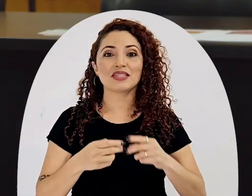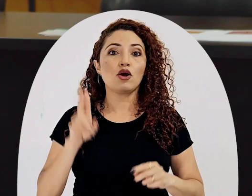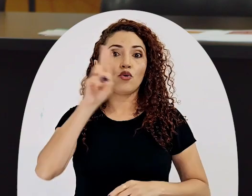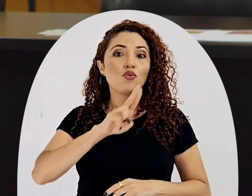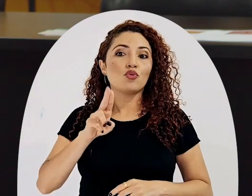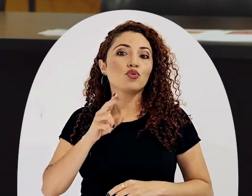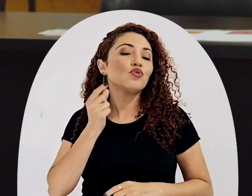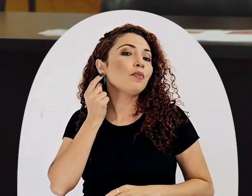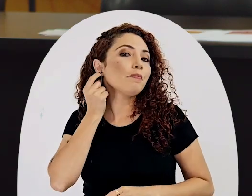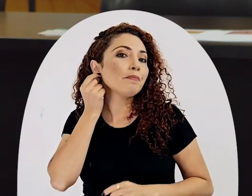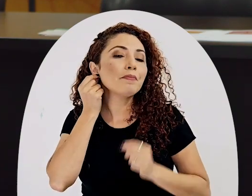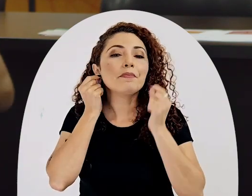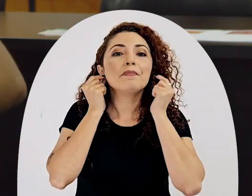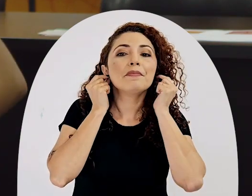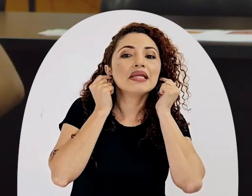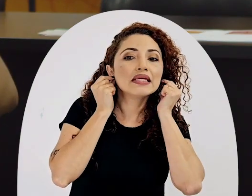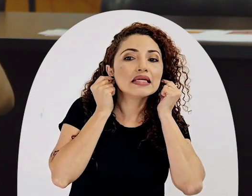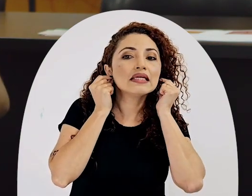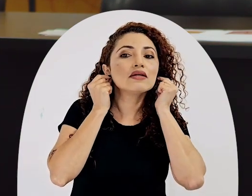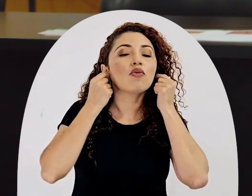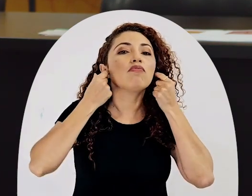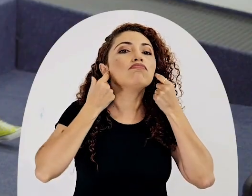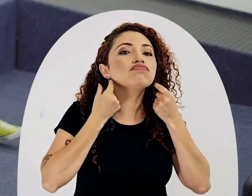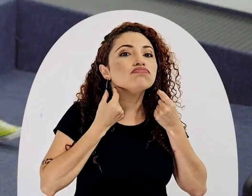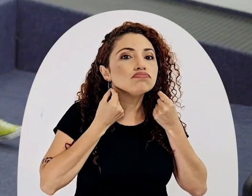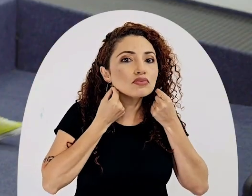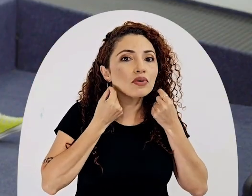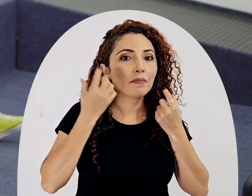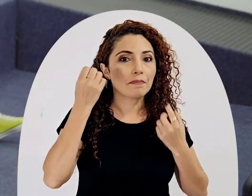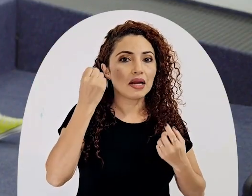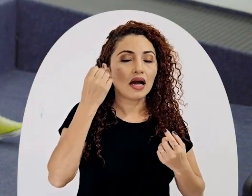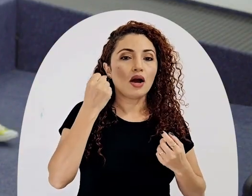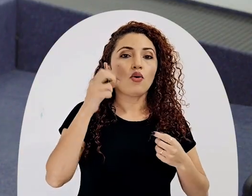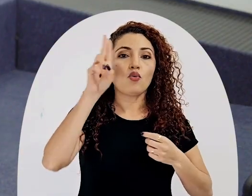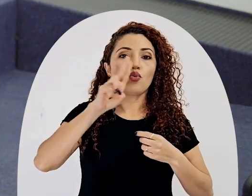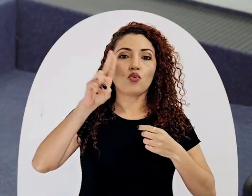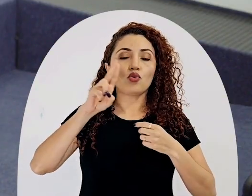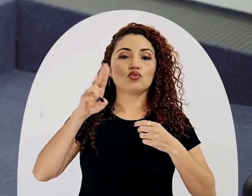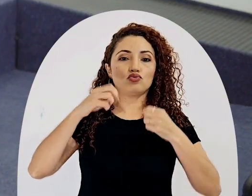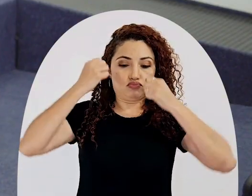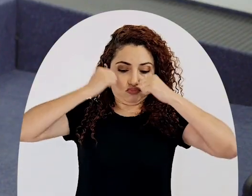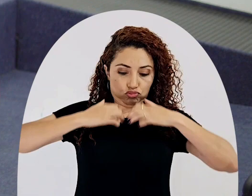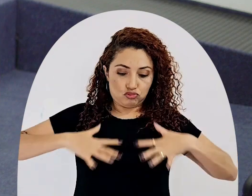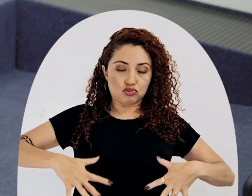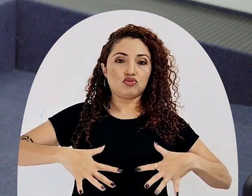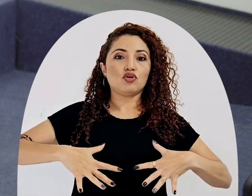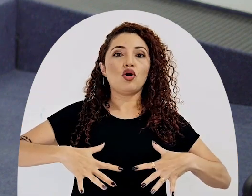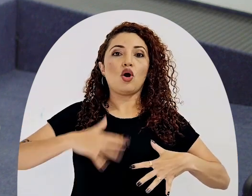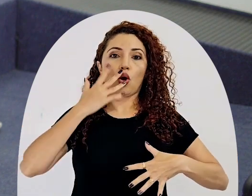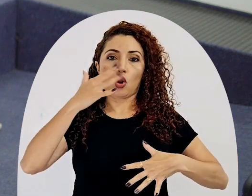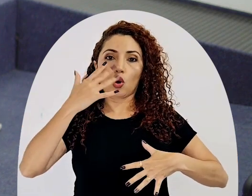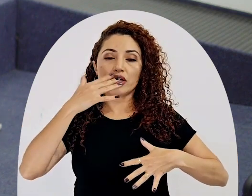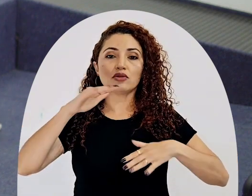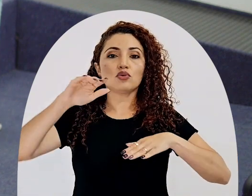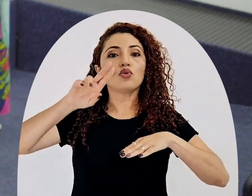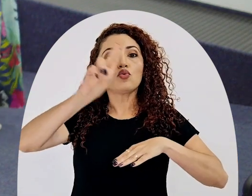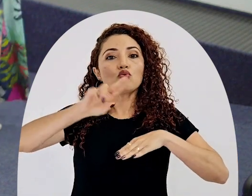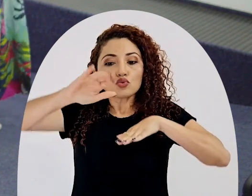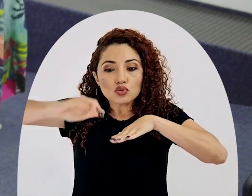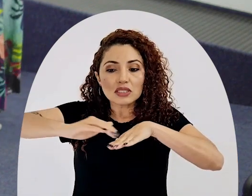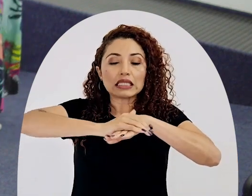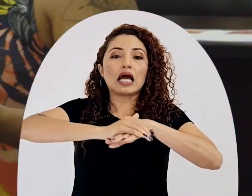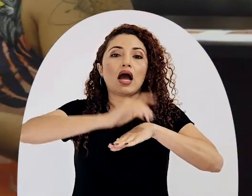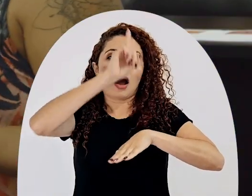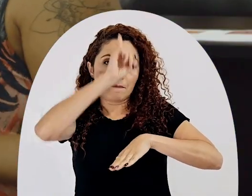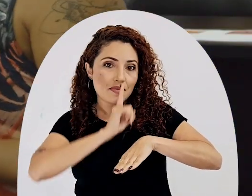búzios, um colar de búzios, estou com um macacão colorido e visto hoje o meu all-star amarelo. Eu sou